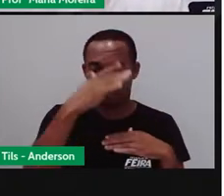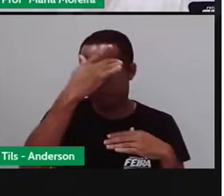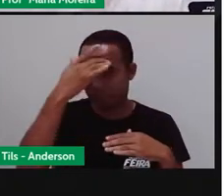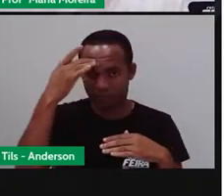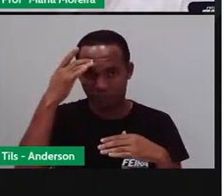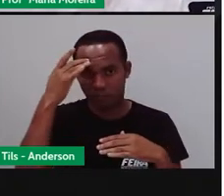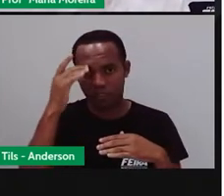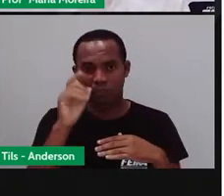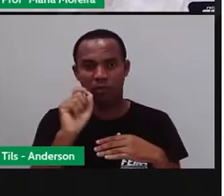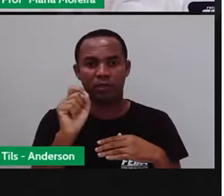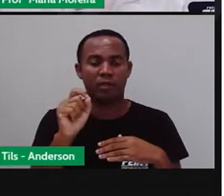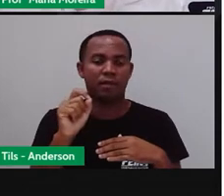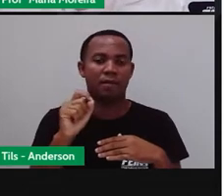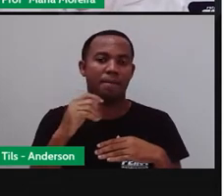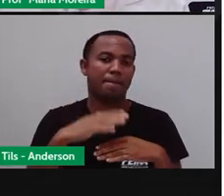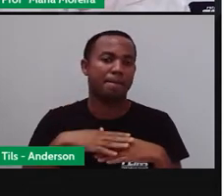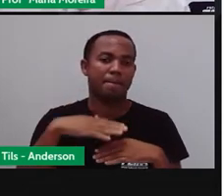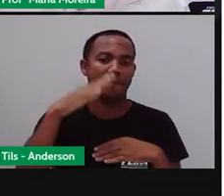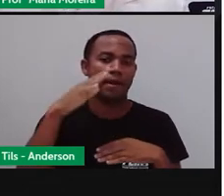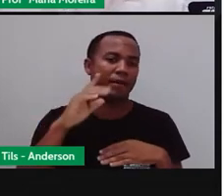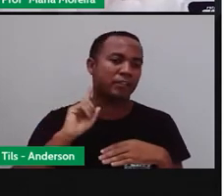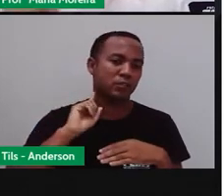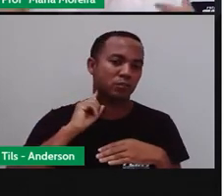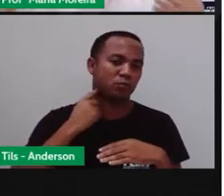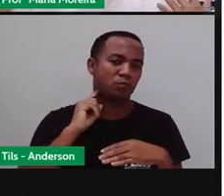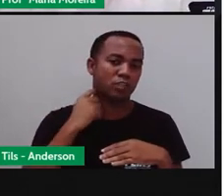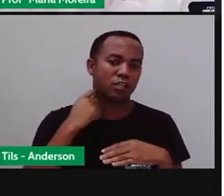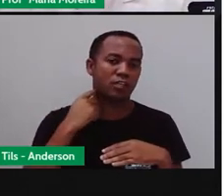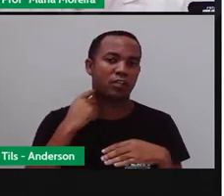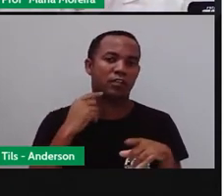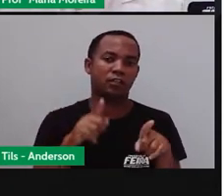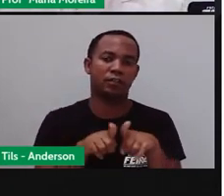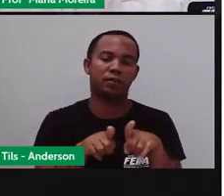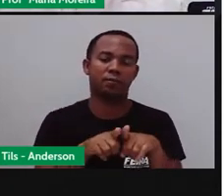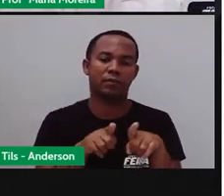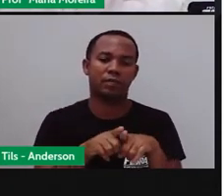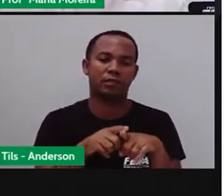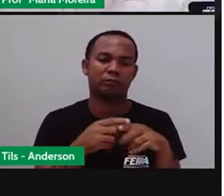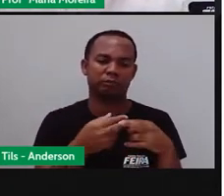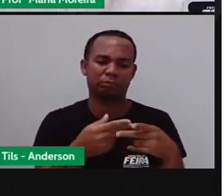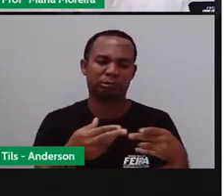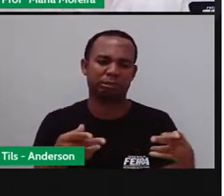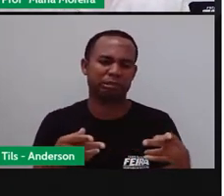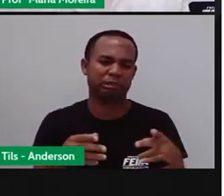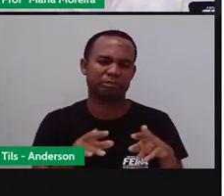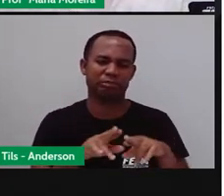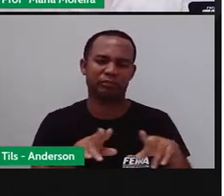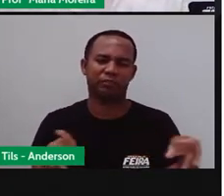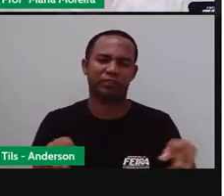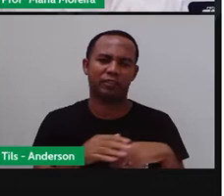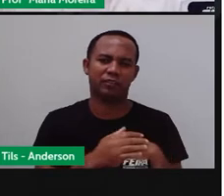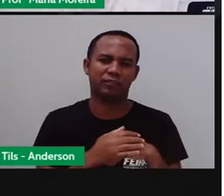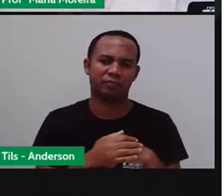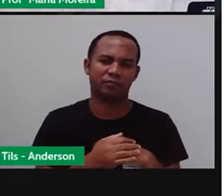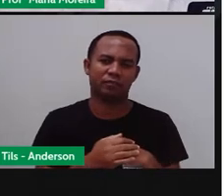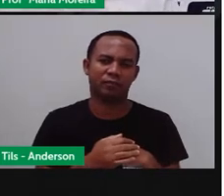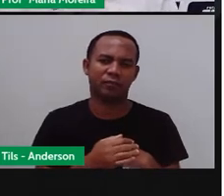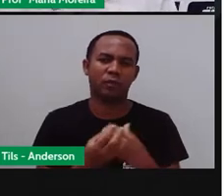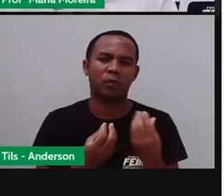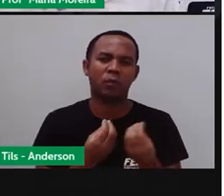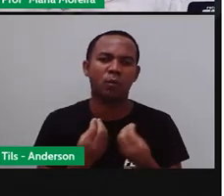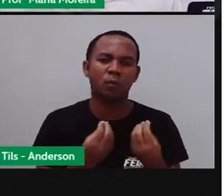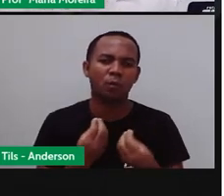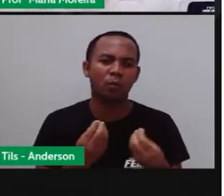aumenta o quê? A produção do lixo, né? A produção de resíduos por essas pessoas. Esses processos